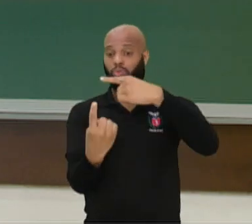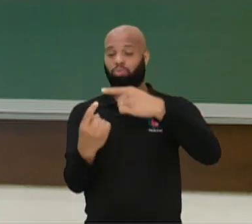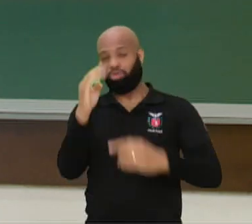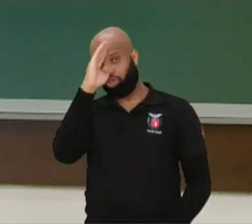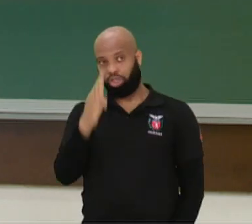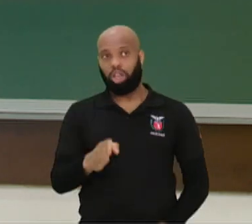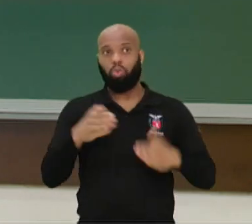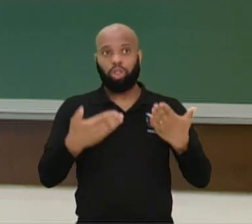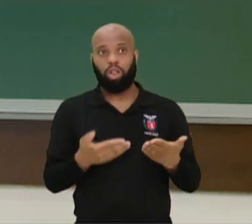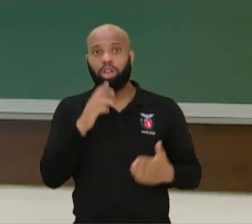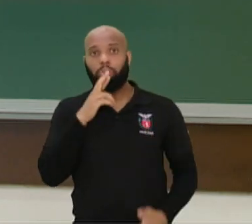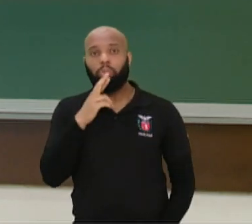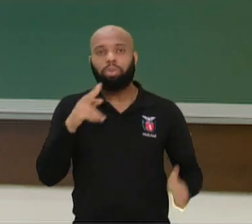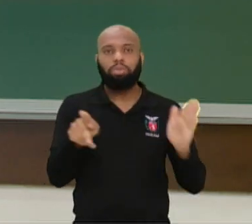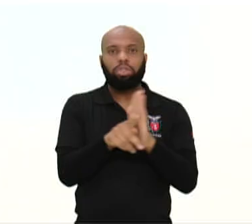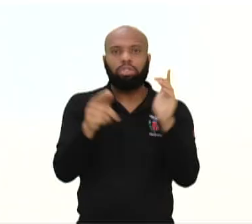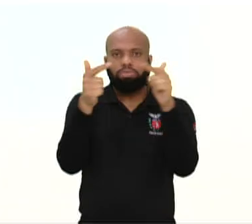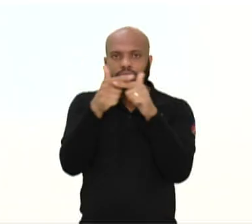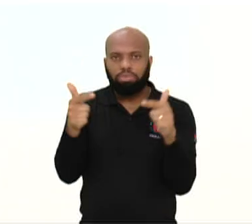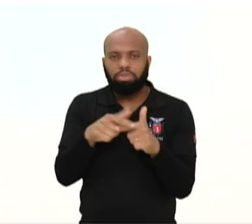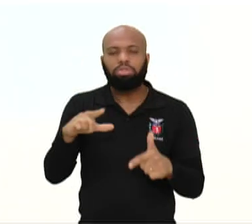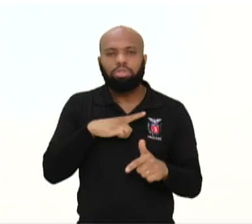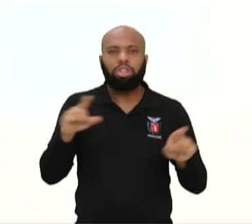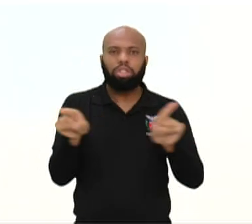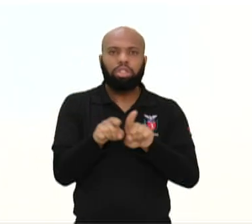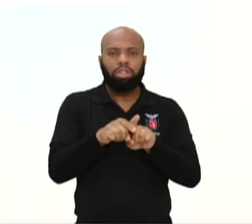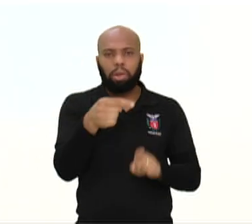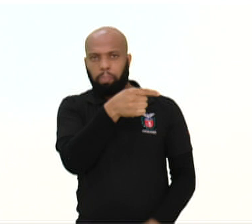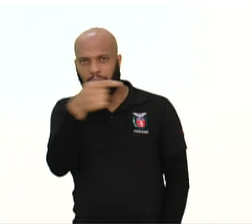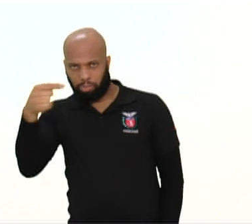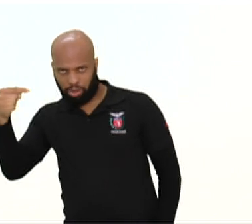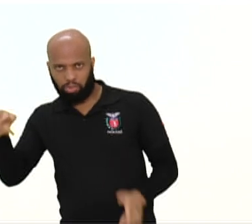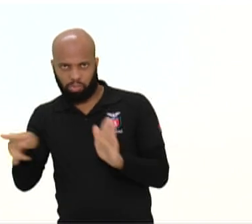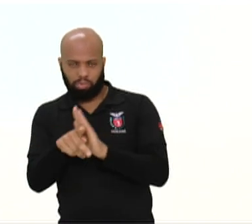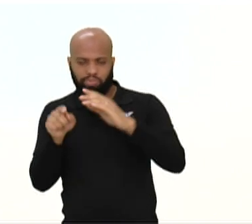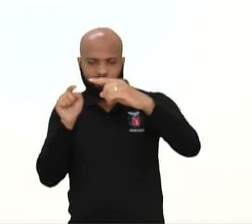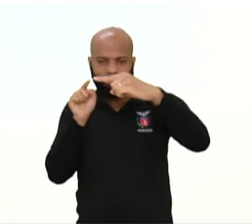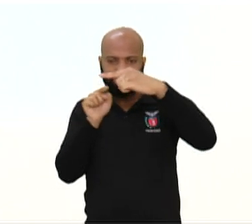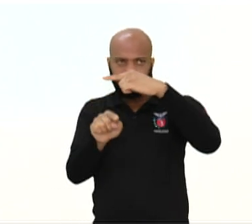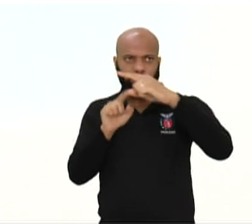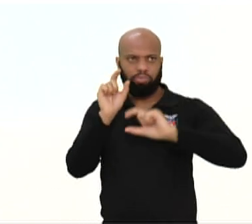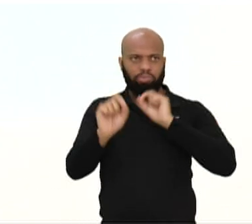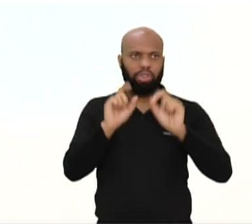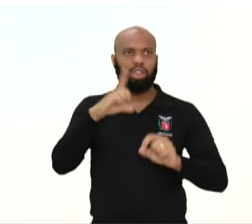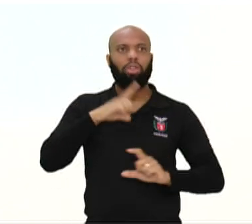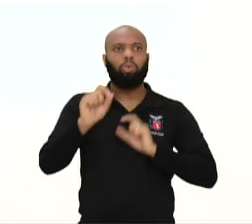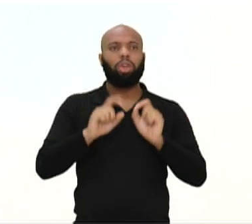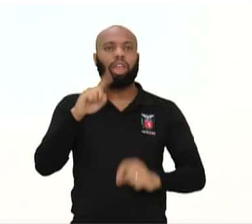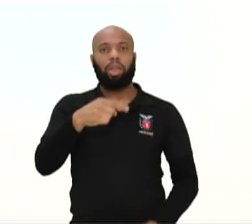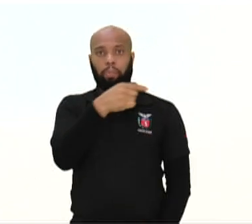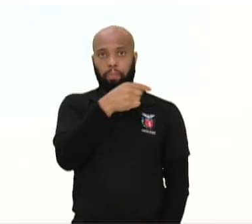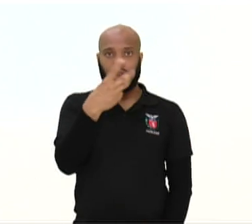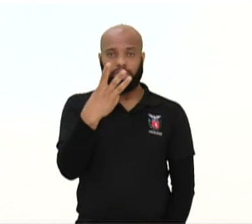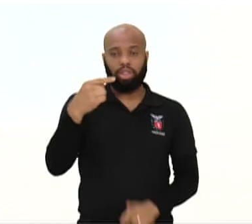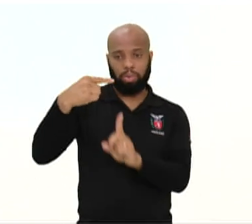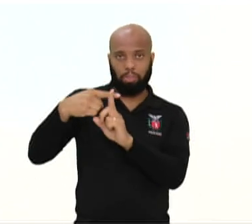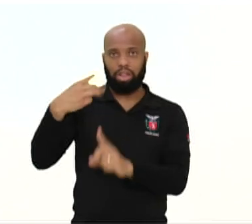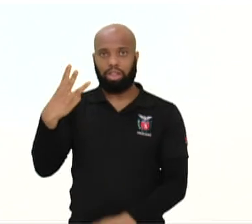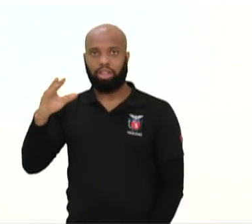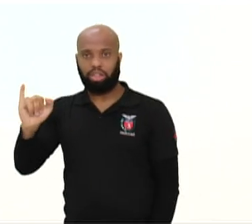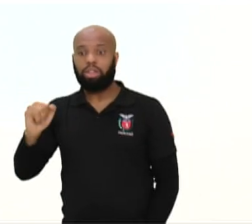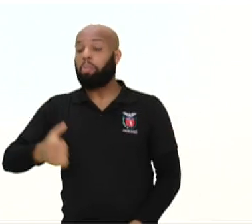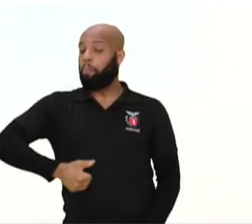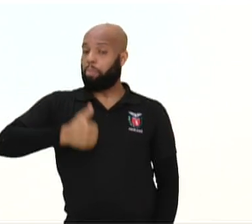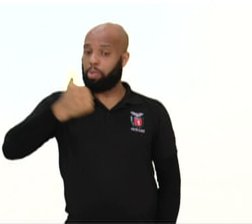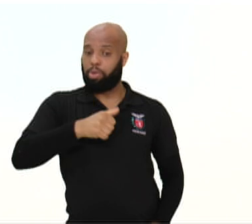resultado dessa divisão, subtração no numerador, será menos 3 mais 3i. A gente coloca a parte real